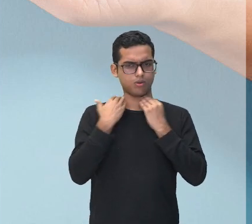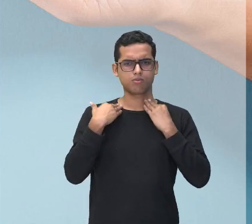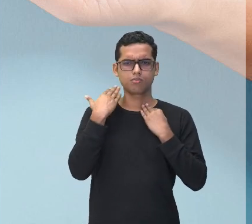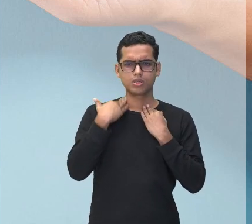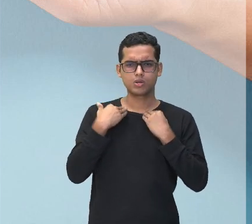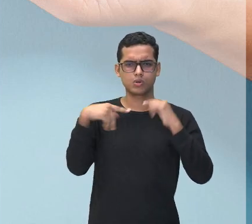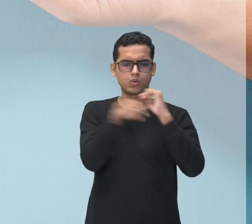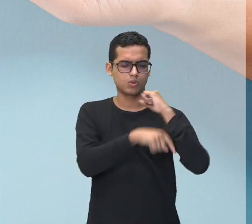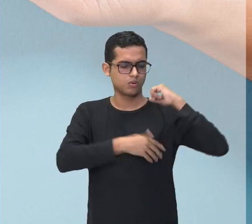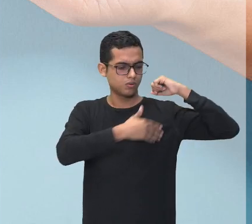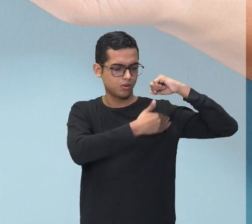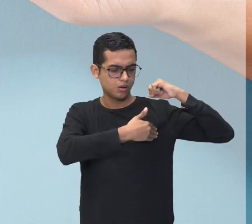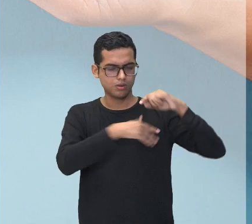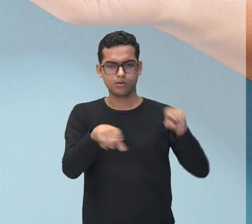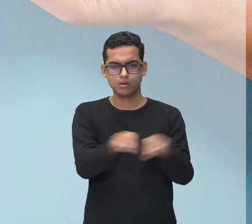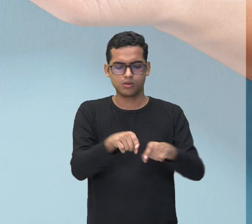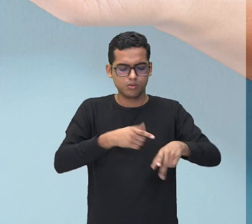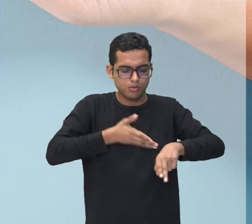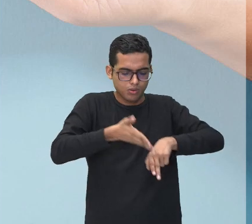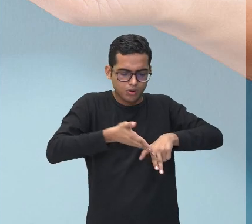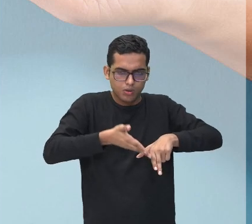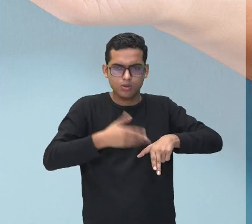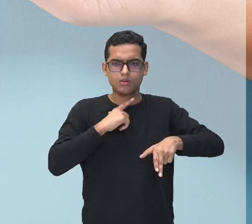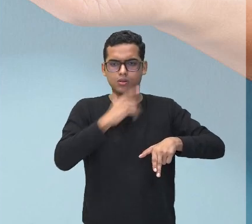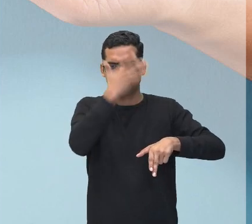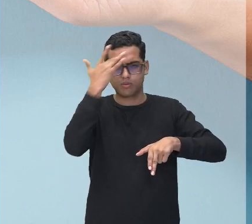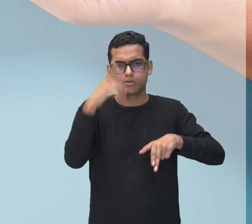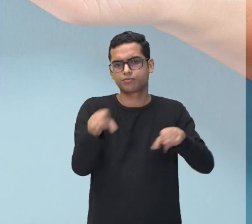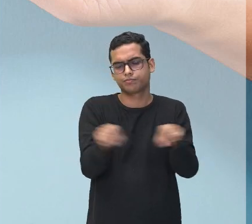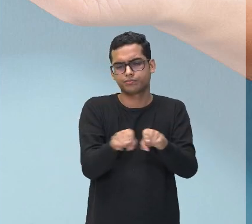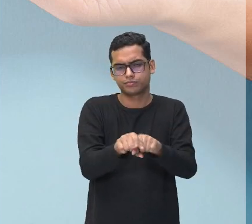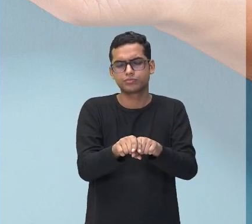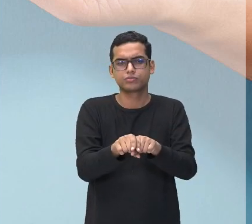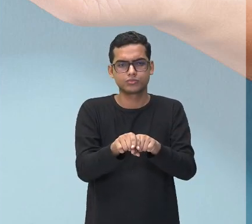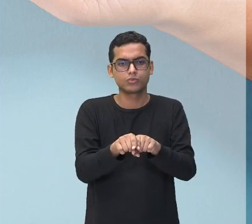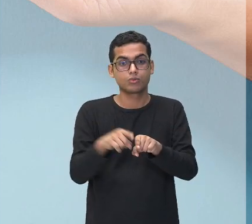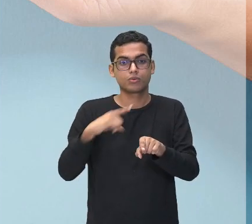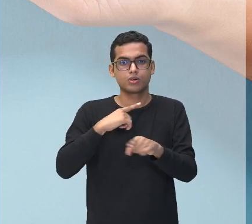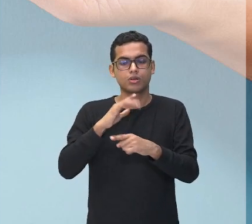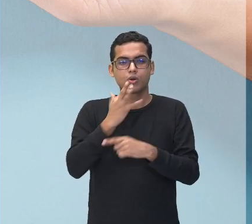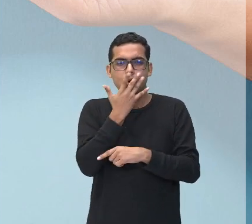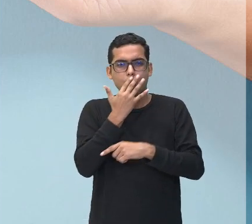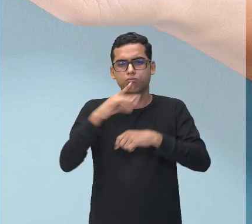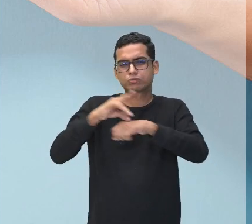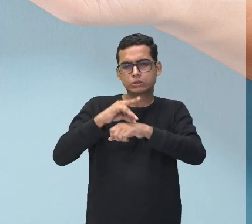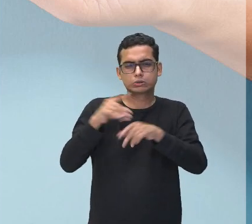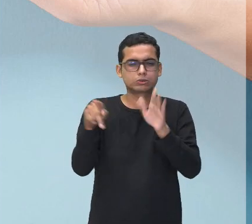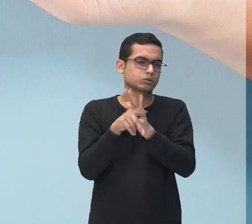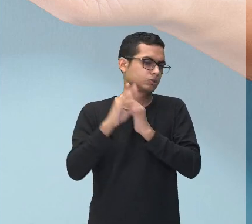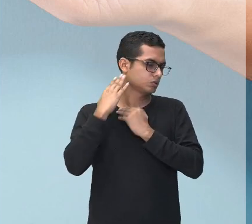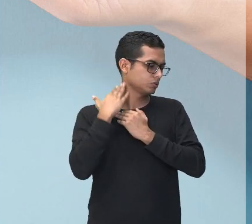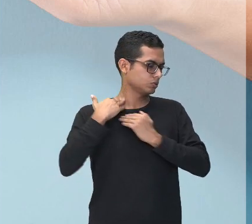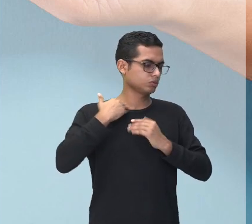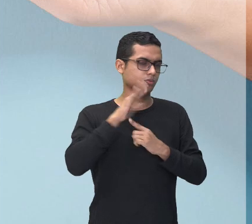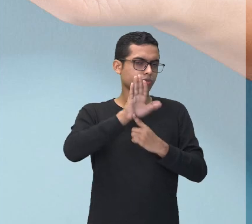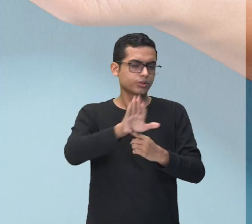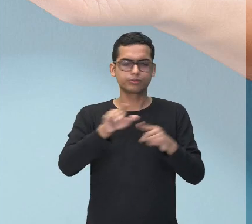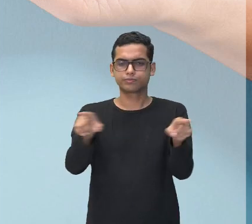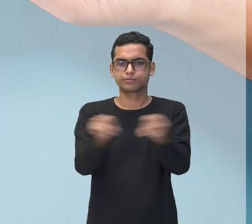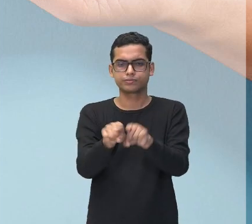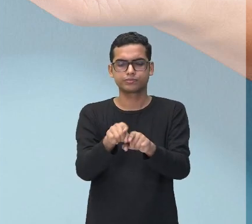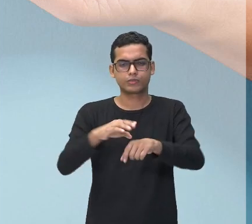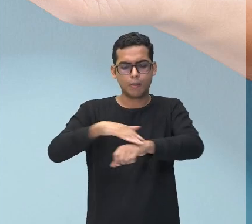pescoço, axila e virilha, como vocês vão observar na cartela. Sede em excesso, alterações visuais como visão